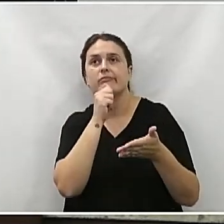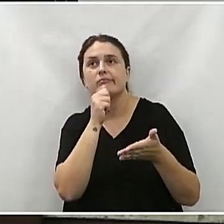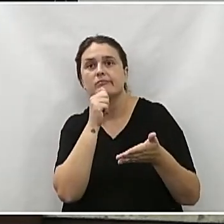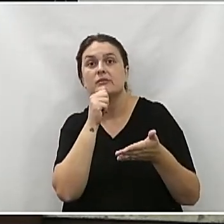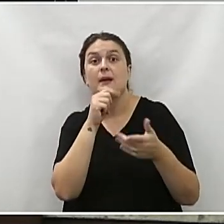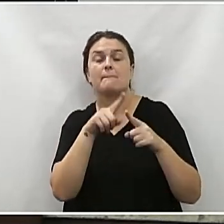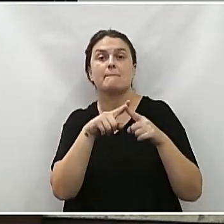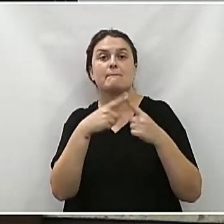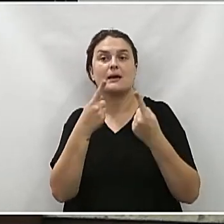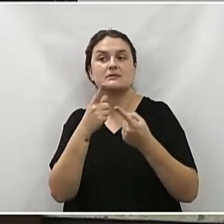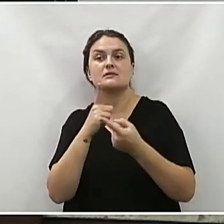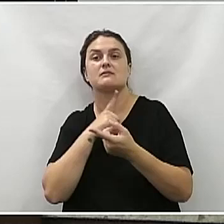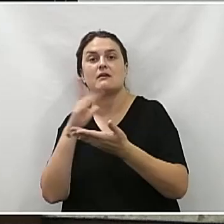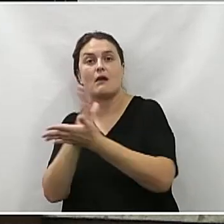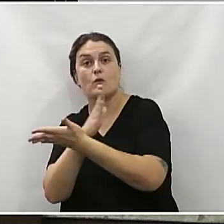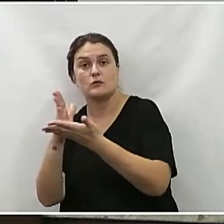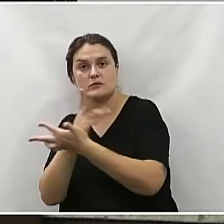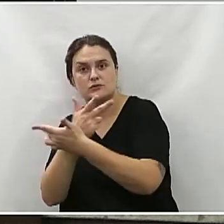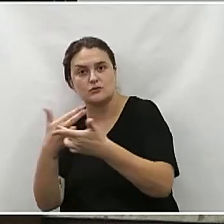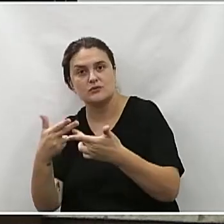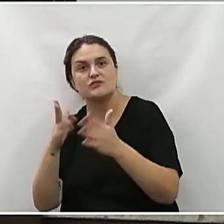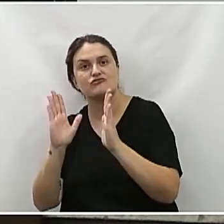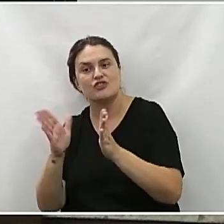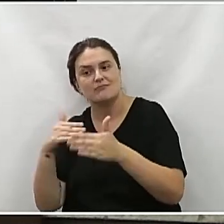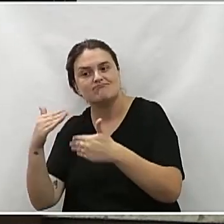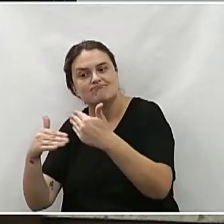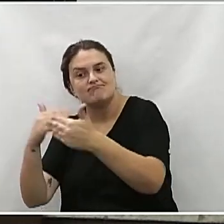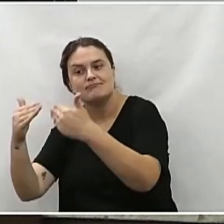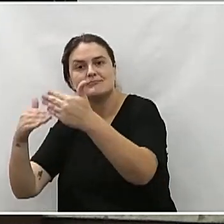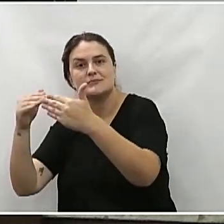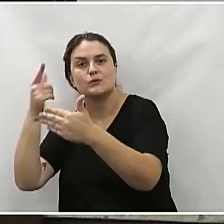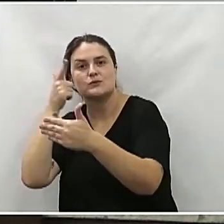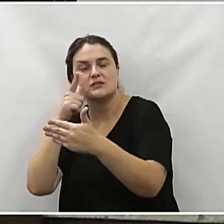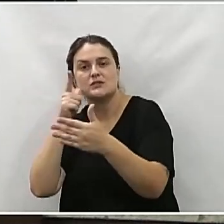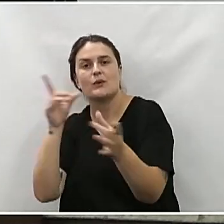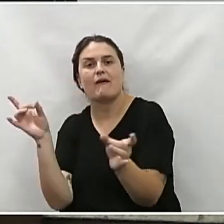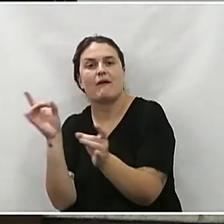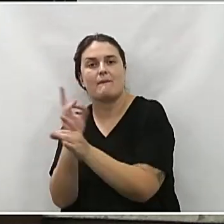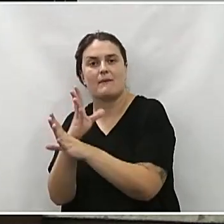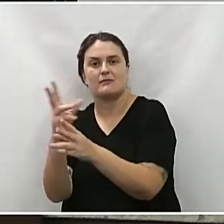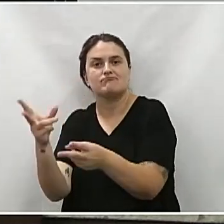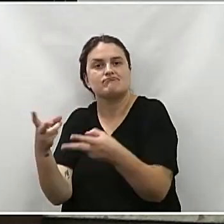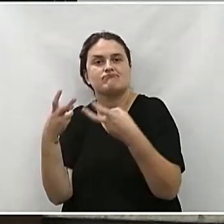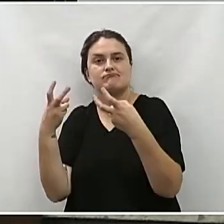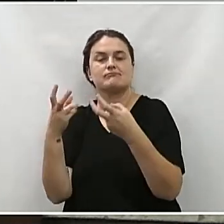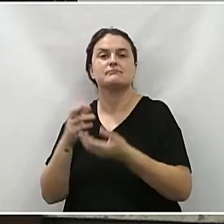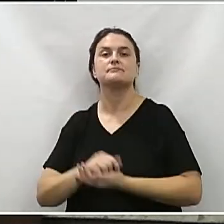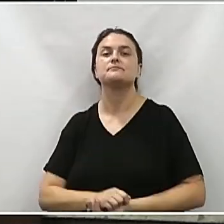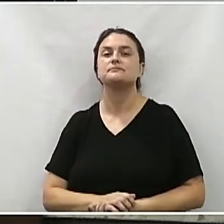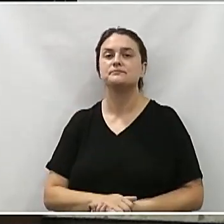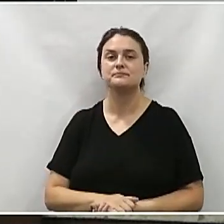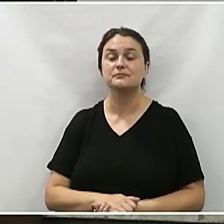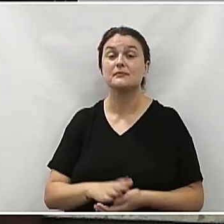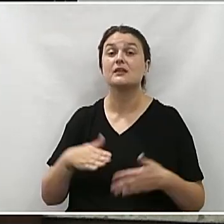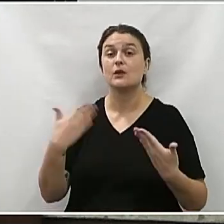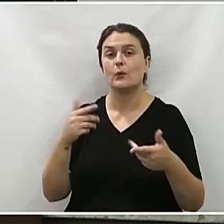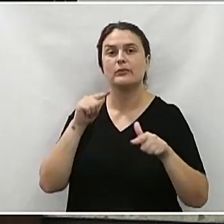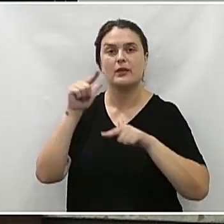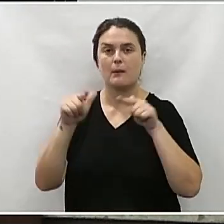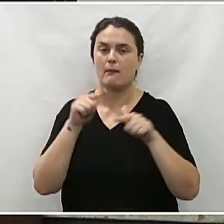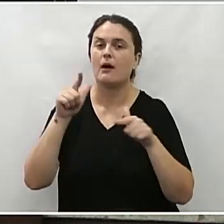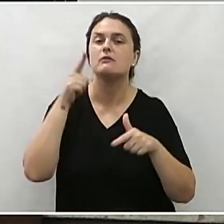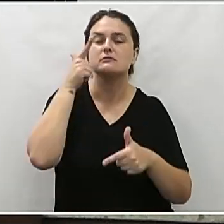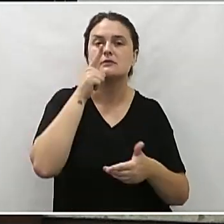a gente fica feliz quando o bairro recebe um benefício ali tão grande essa obra veio com